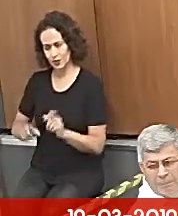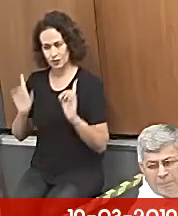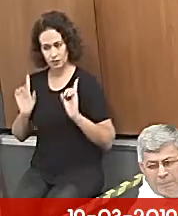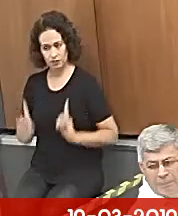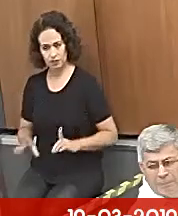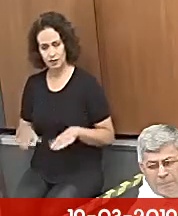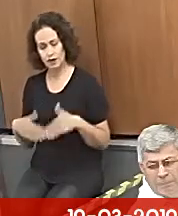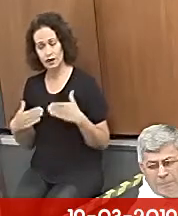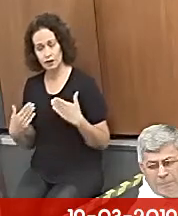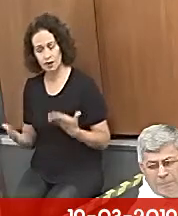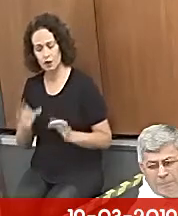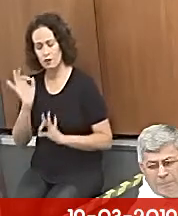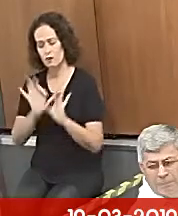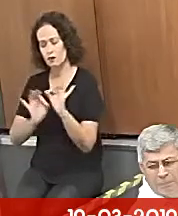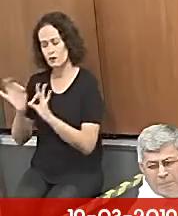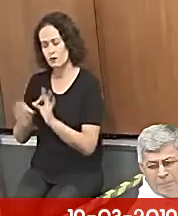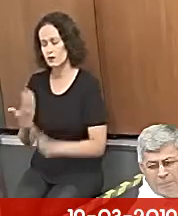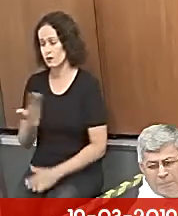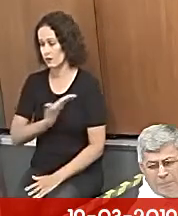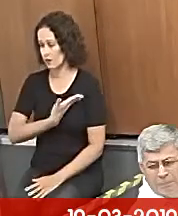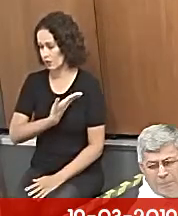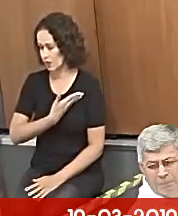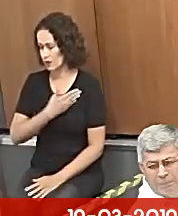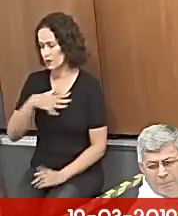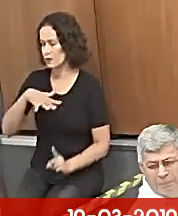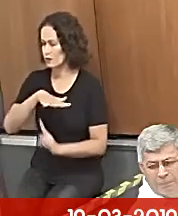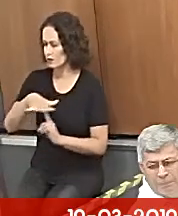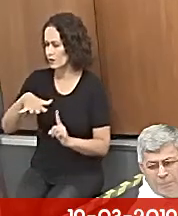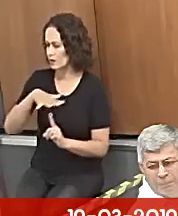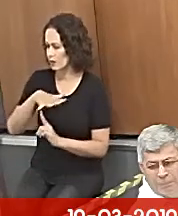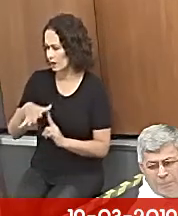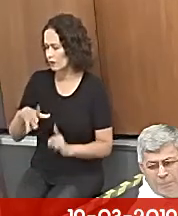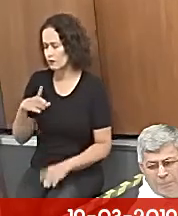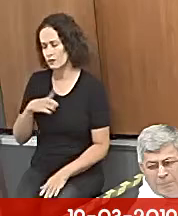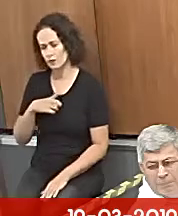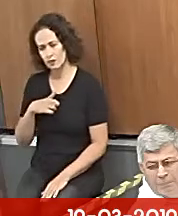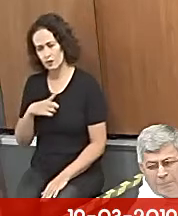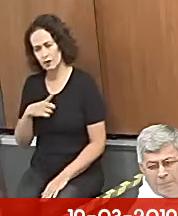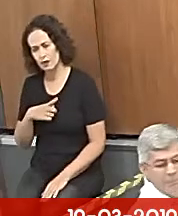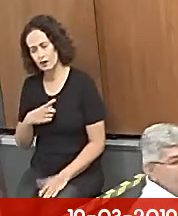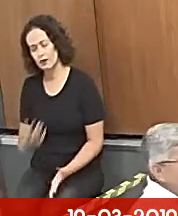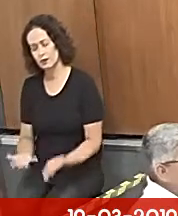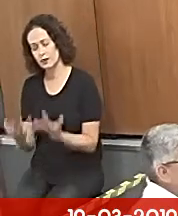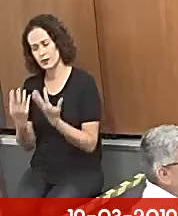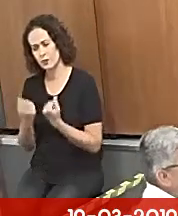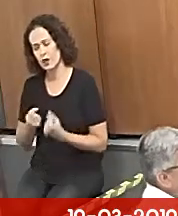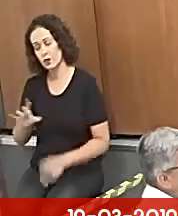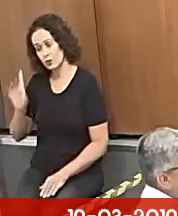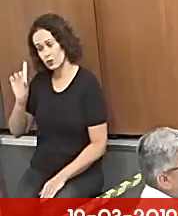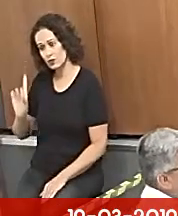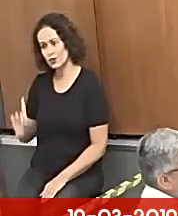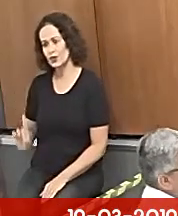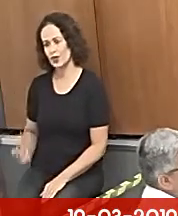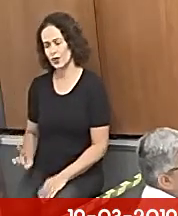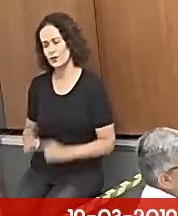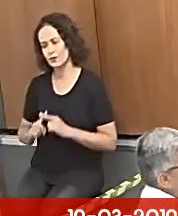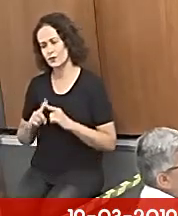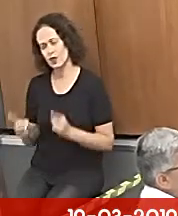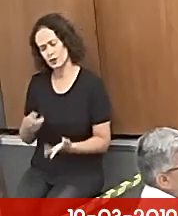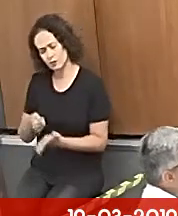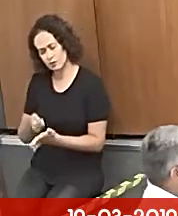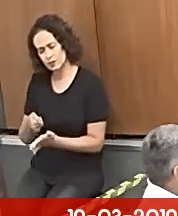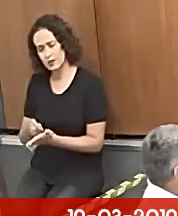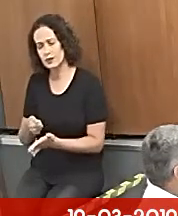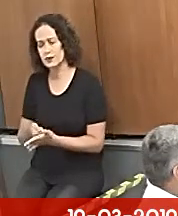amigos da sociedade para prestar um atendimento que é direito do cidadão mas é dever do estado então